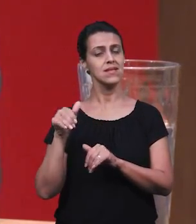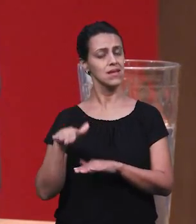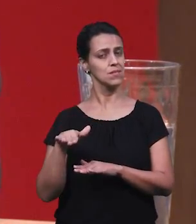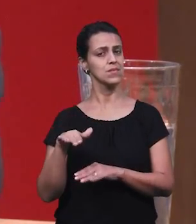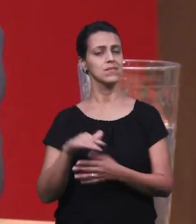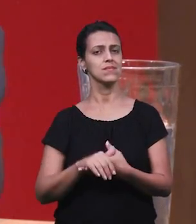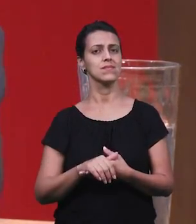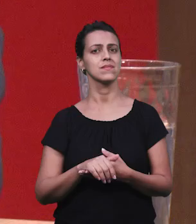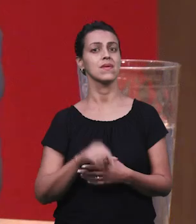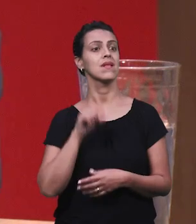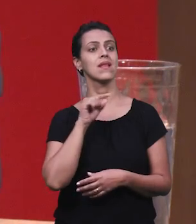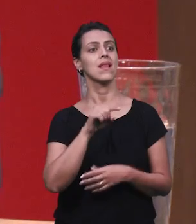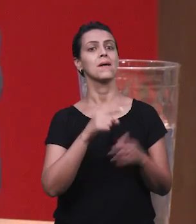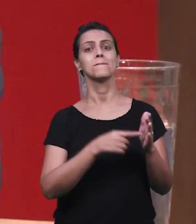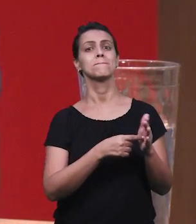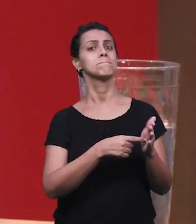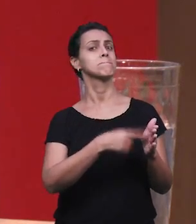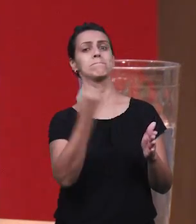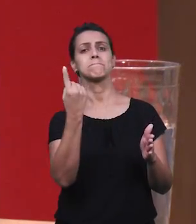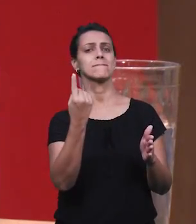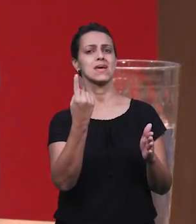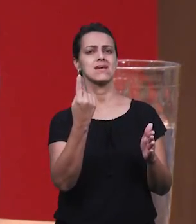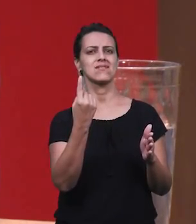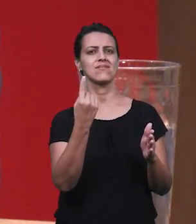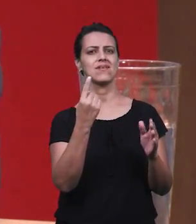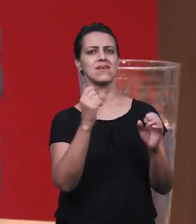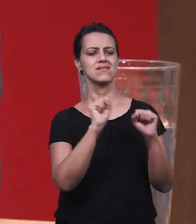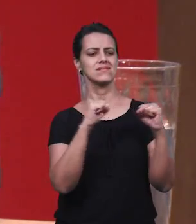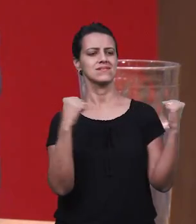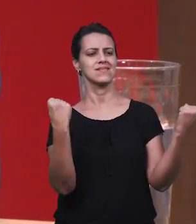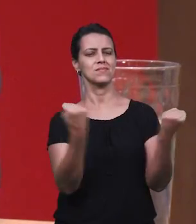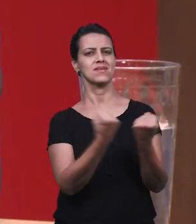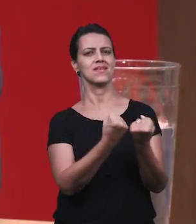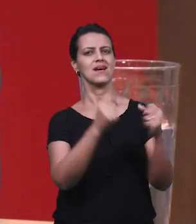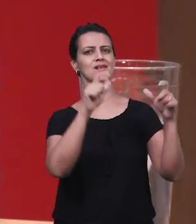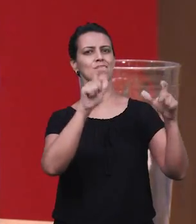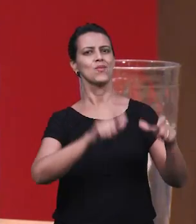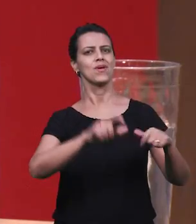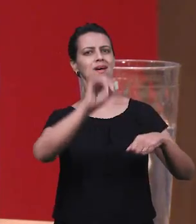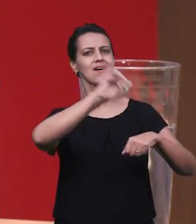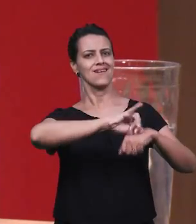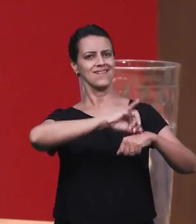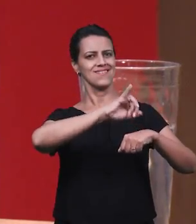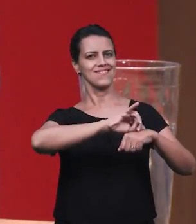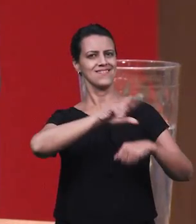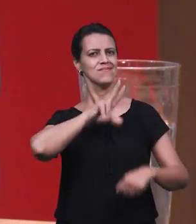nós fizemos o primeiro seminário na cidade de Lisboa, ali